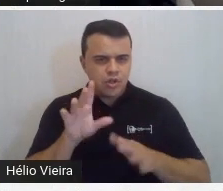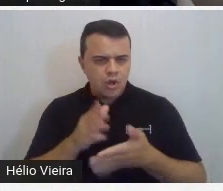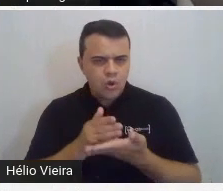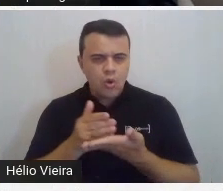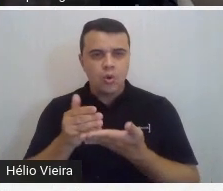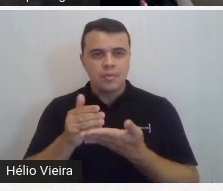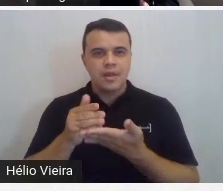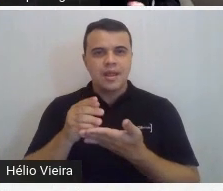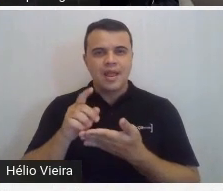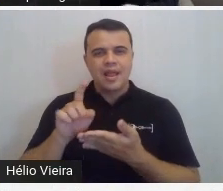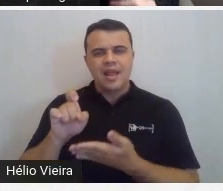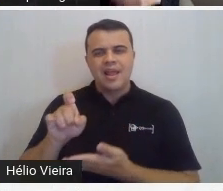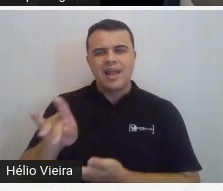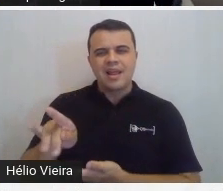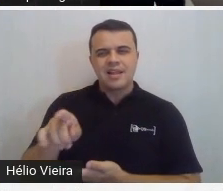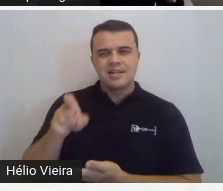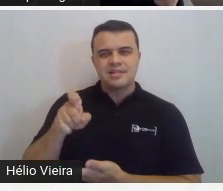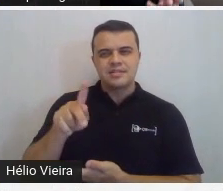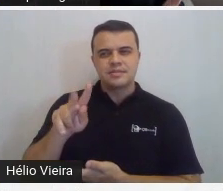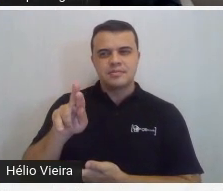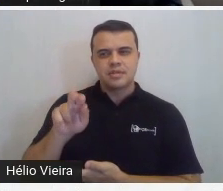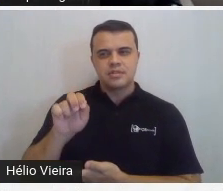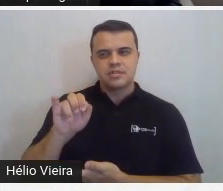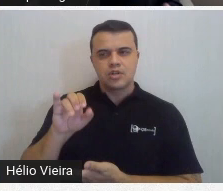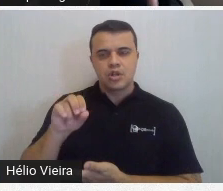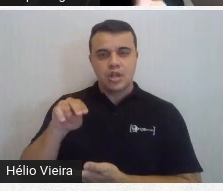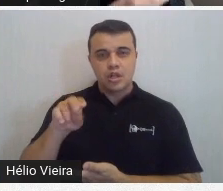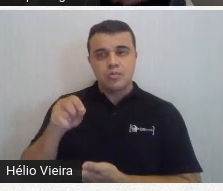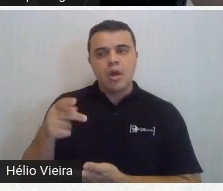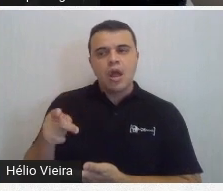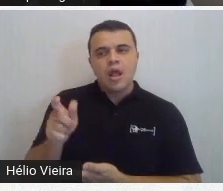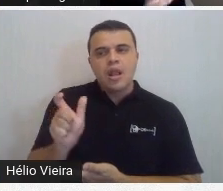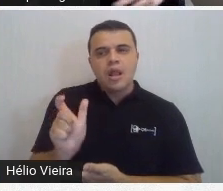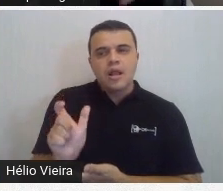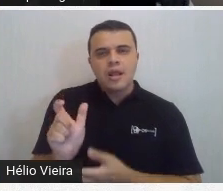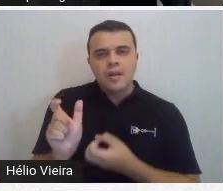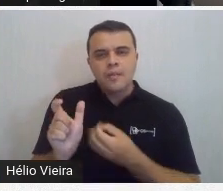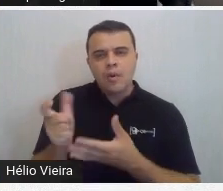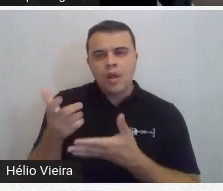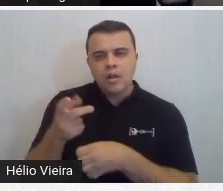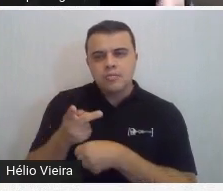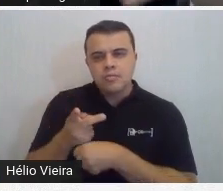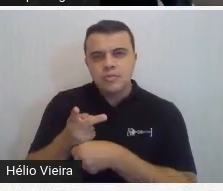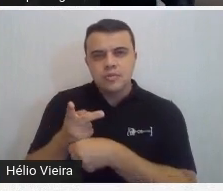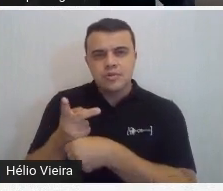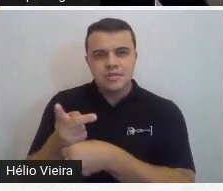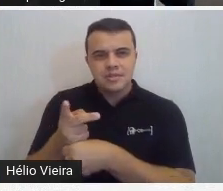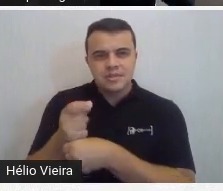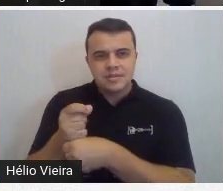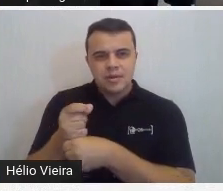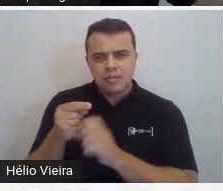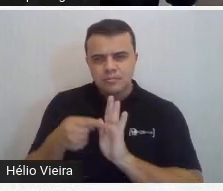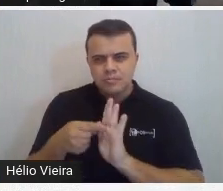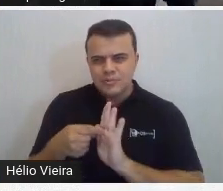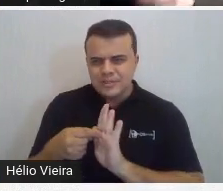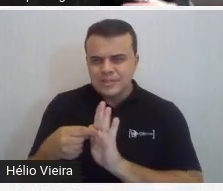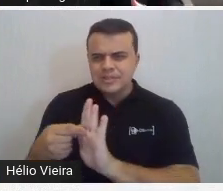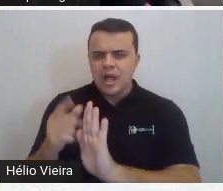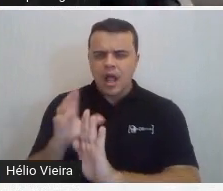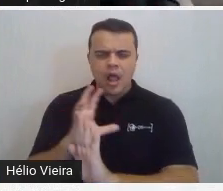o expressionismo. O expressionismo é caracterizado pela busca de exprimir impulsos e